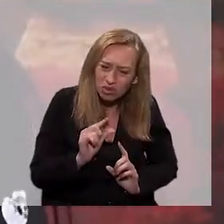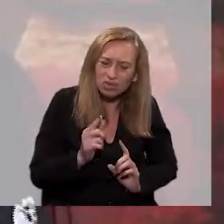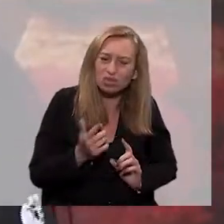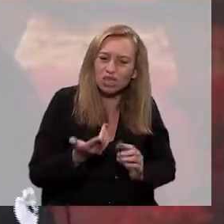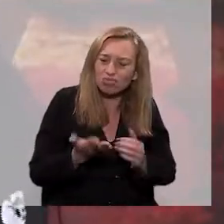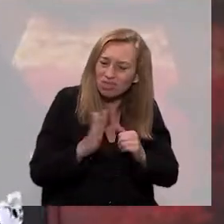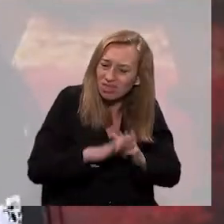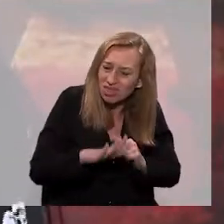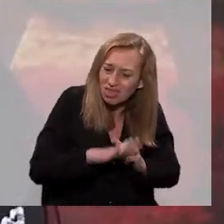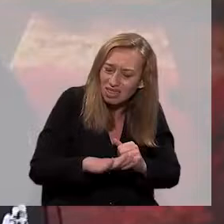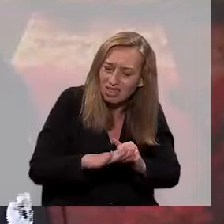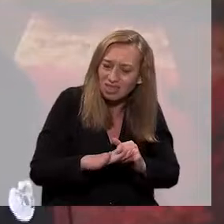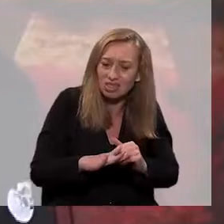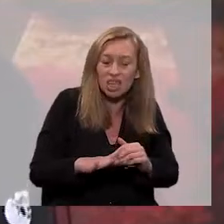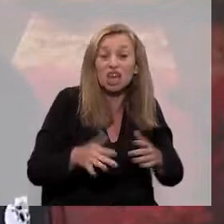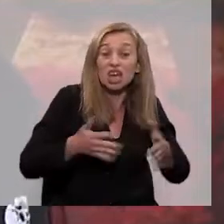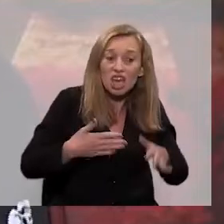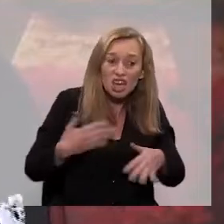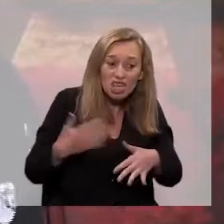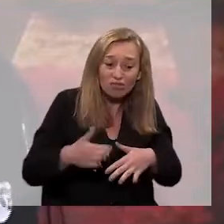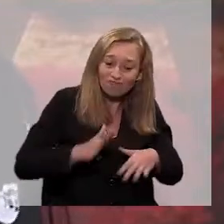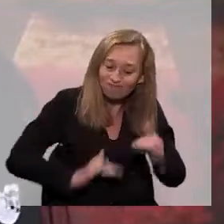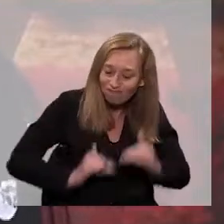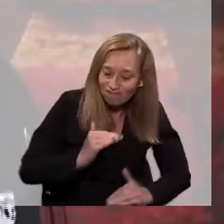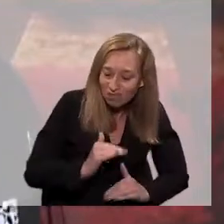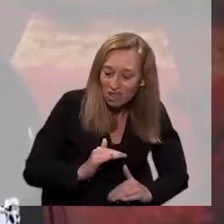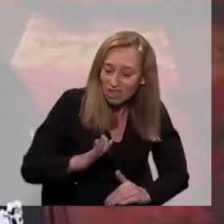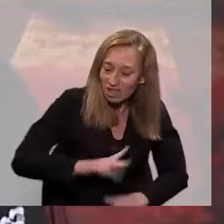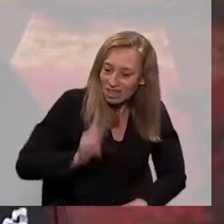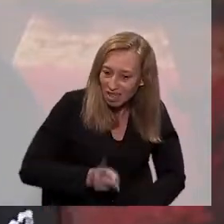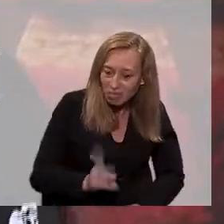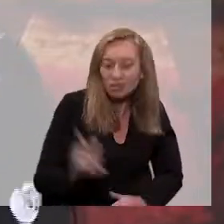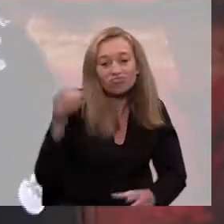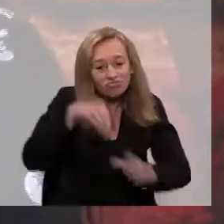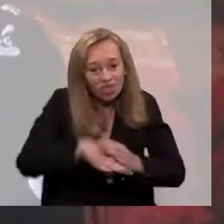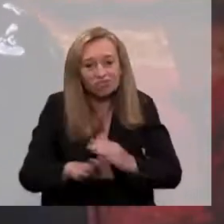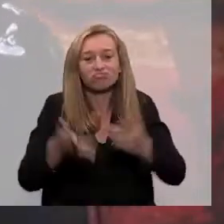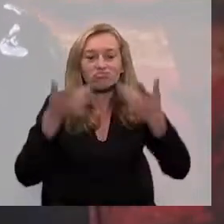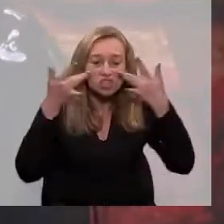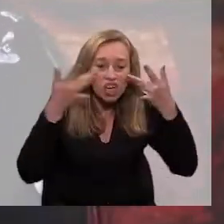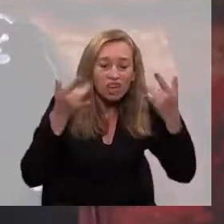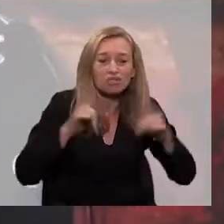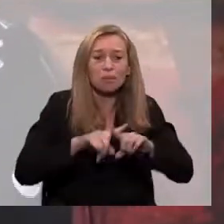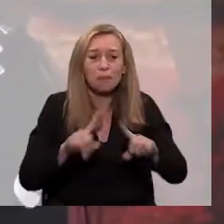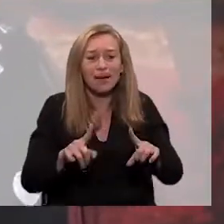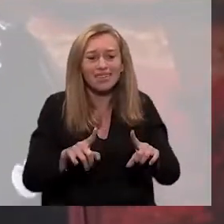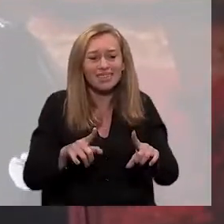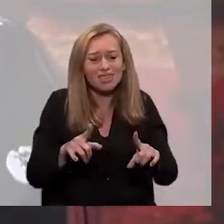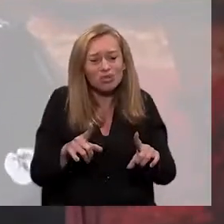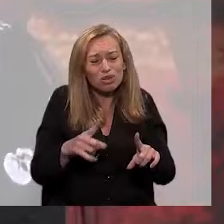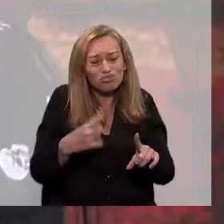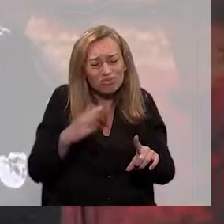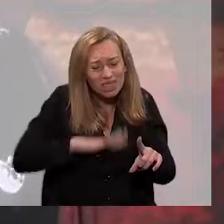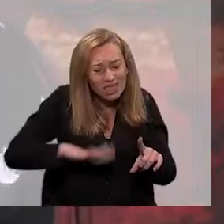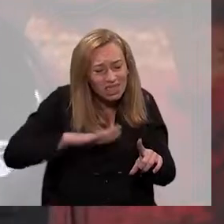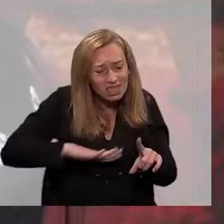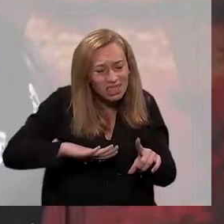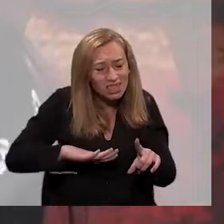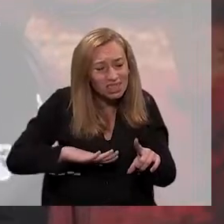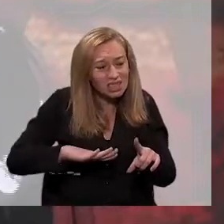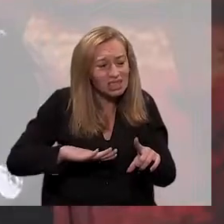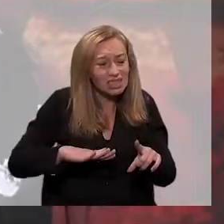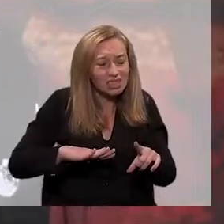era uma criança cativante, porque eu cresci em teatro, palcos e todas essas coisas. Mas eu ainda era aquela